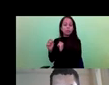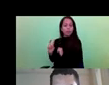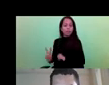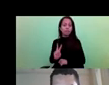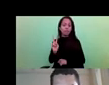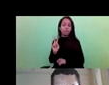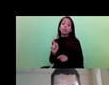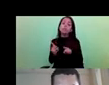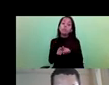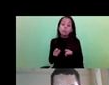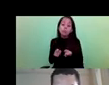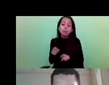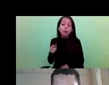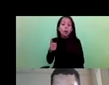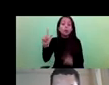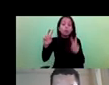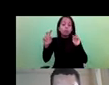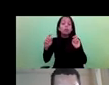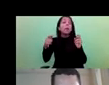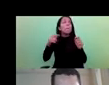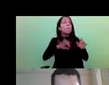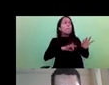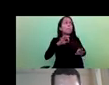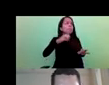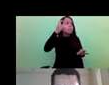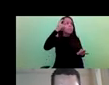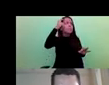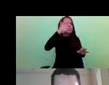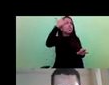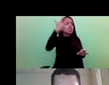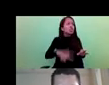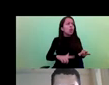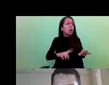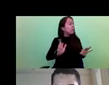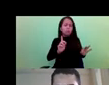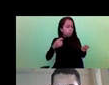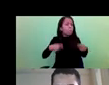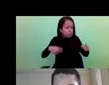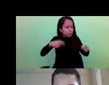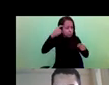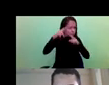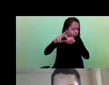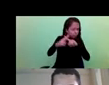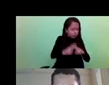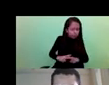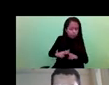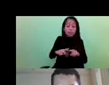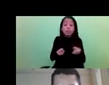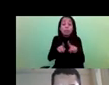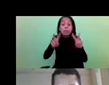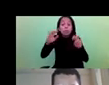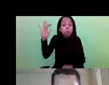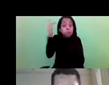a necessidade de um replanejamento, a valorização da eficiência,